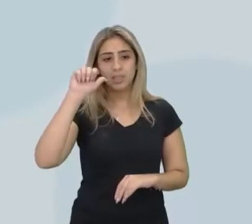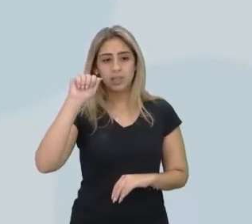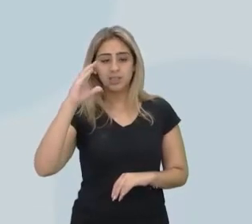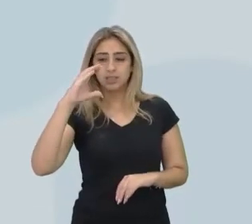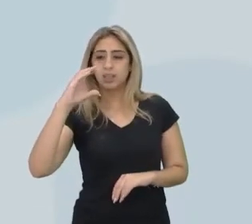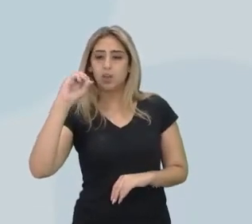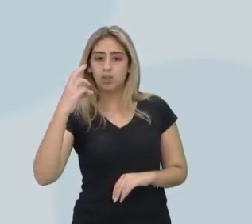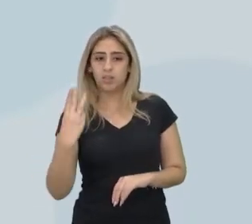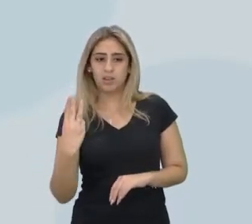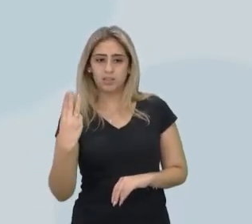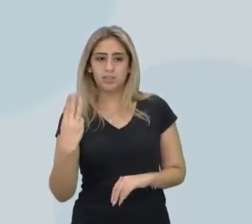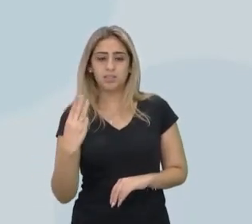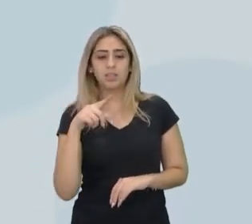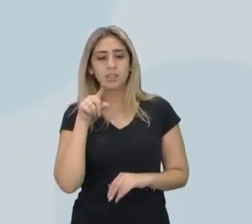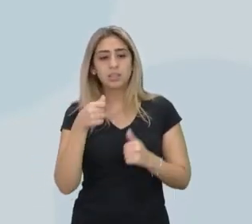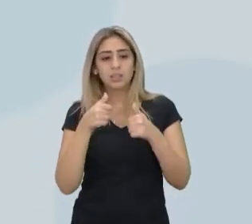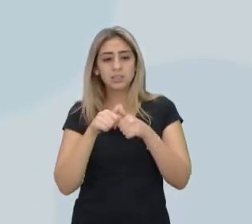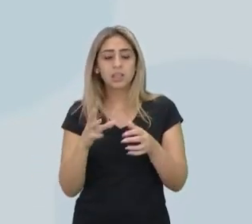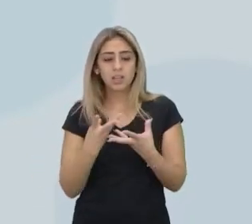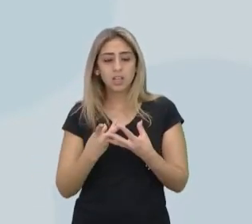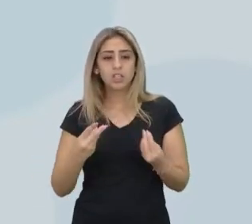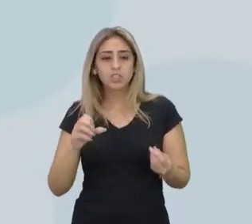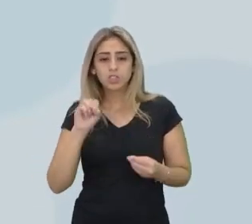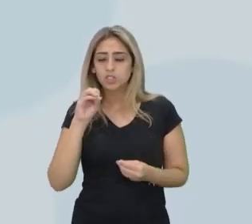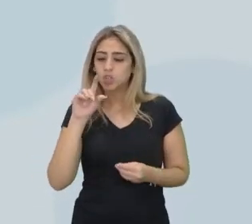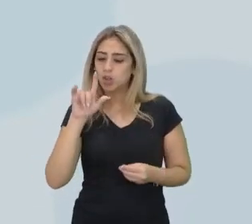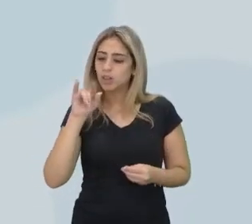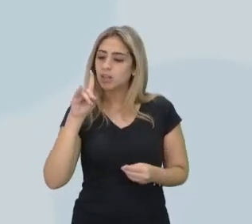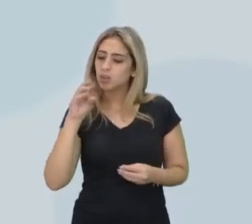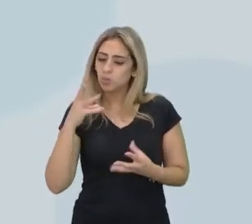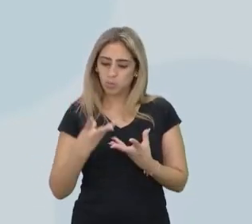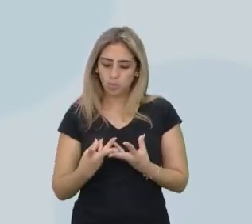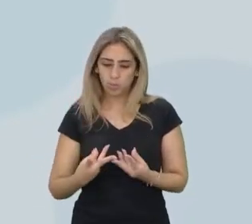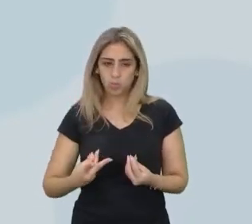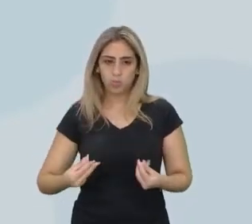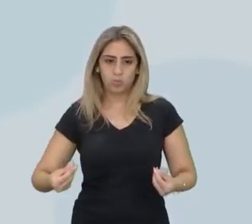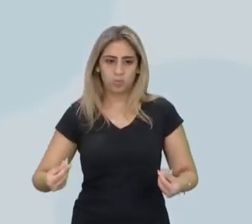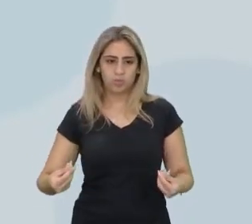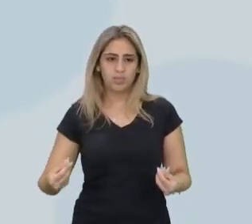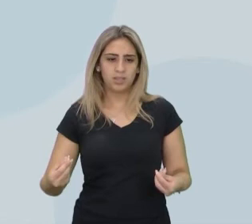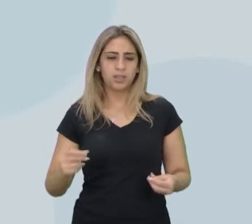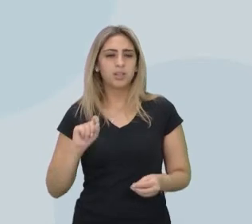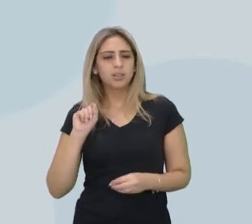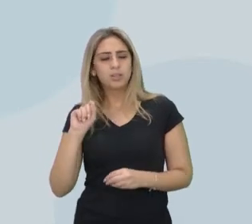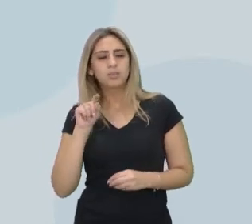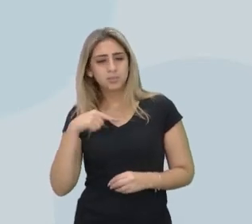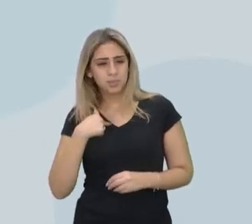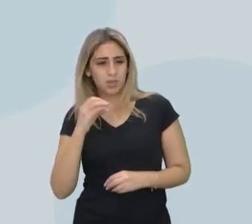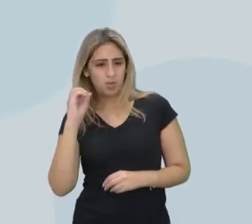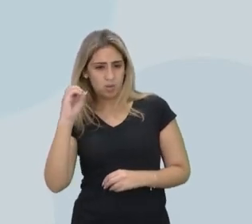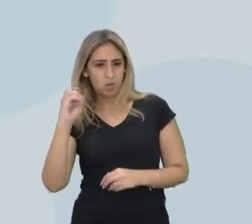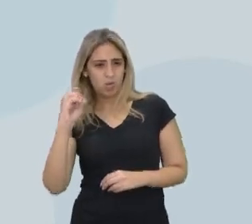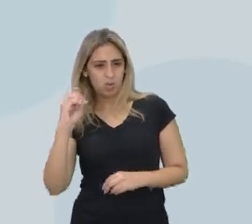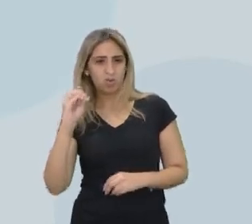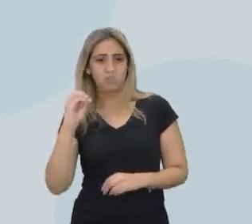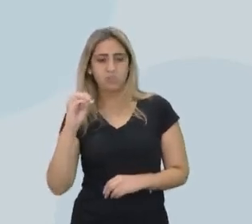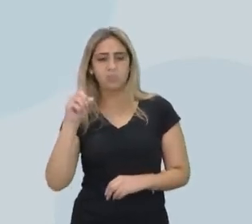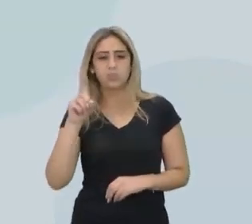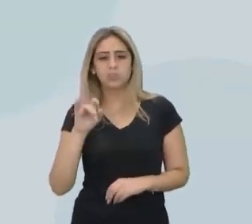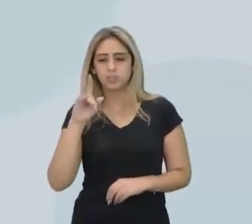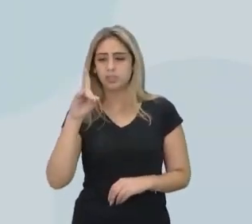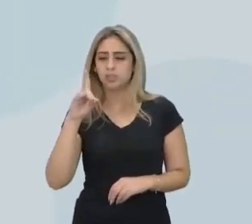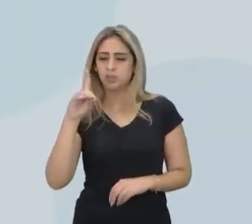CaCO3, né, que ele está no estado sólido, então ele é um sólido, ele é um pó. Então, esse meu óxido de cálcio, ele